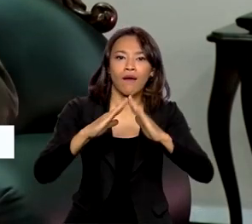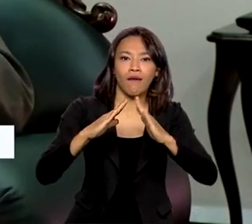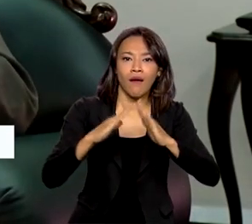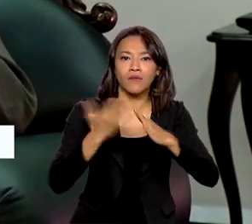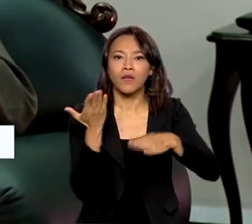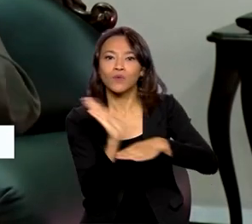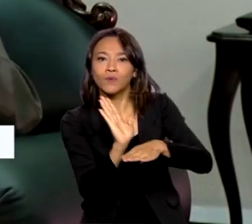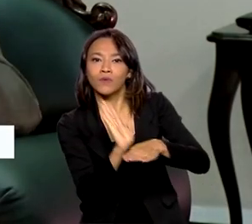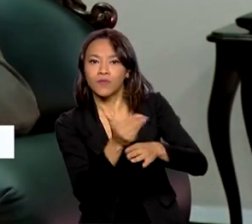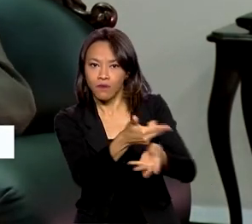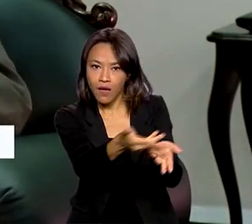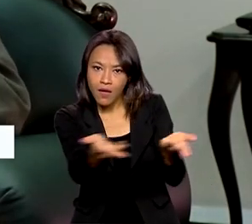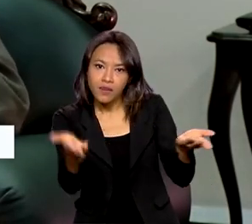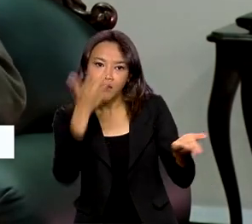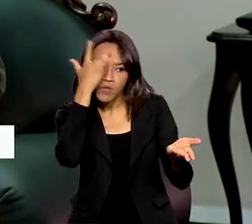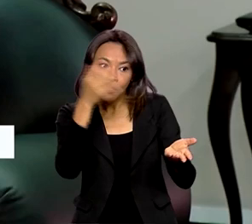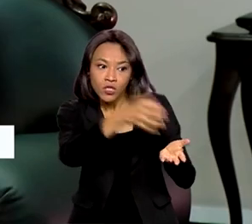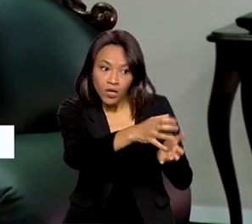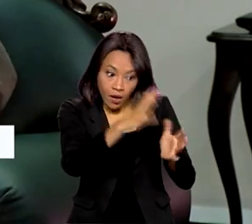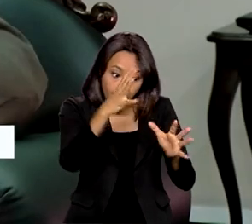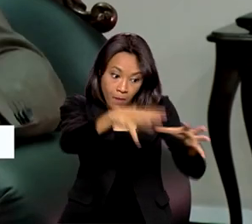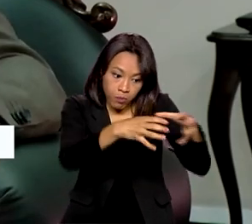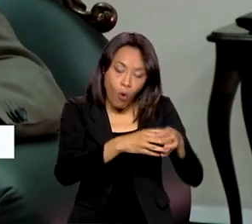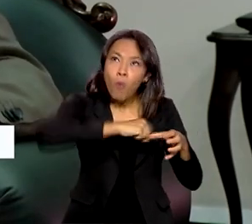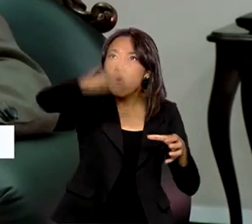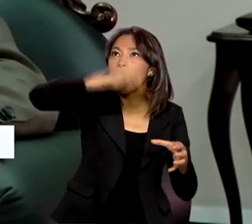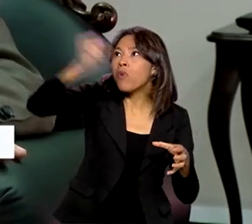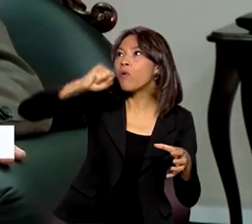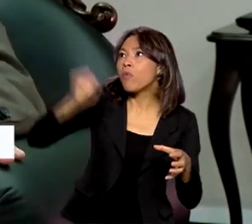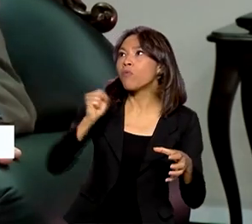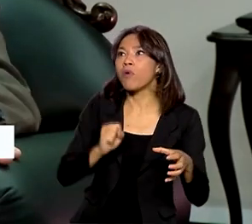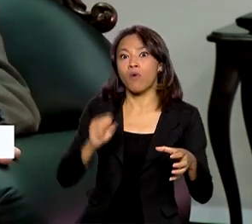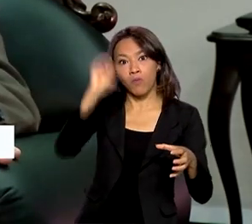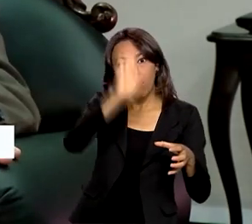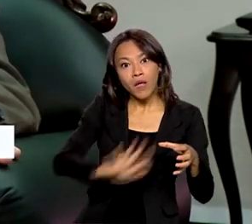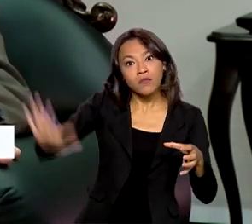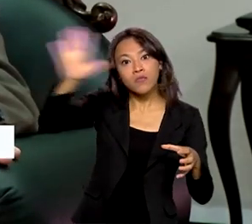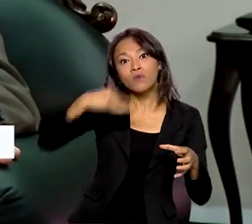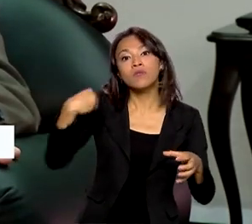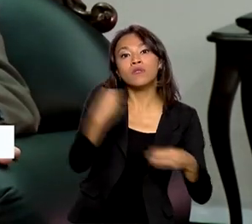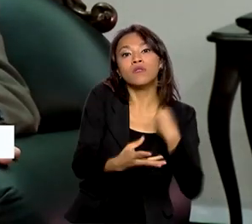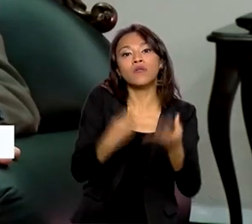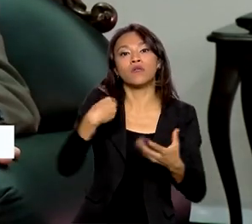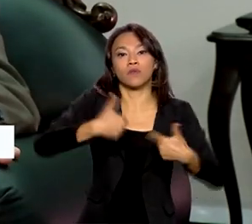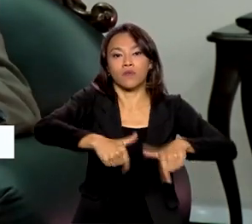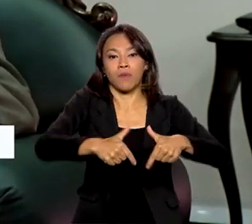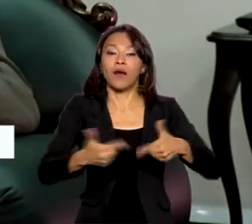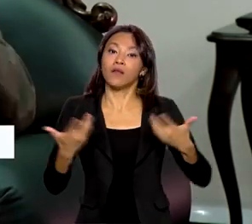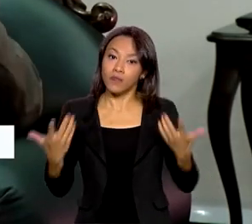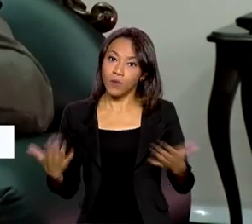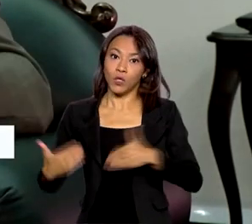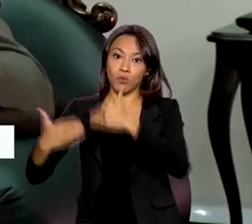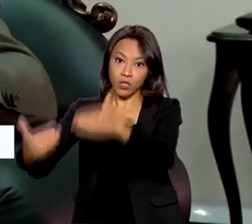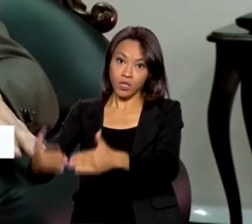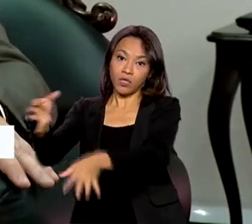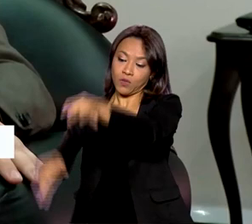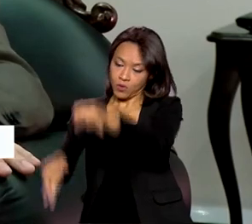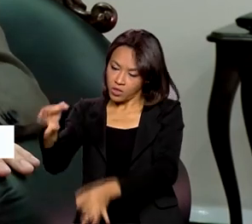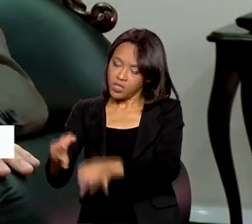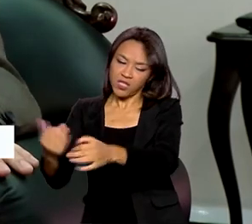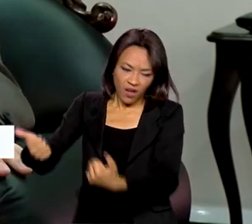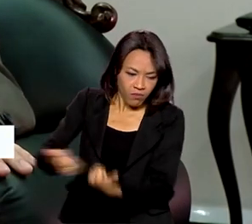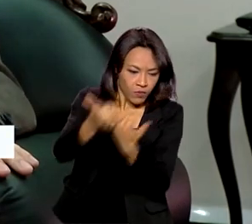trazendo interiorizando aqui com empregos com escola com hospitais enfim um trabalho belíssimo e o ministério da artista plenamente engajado